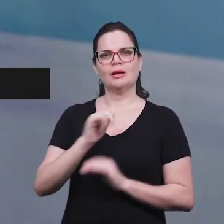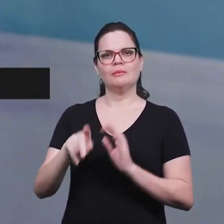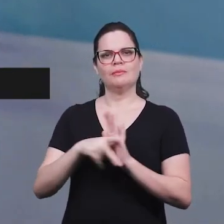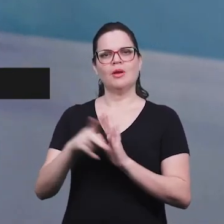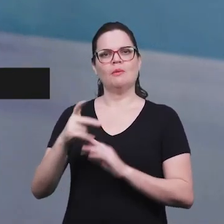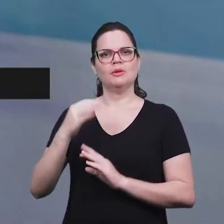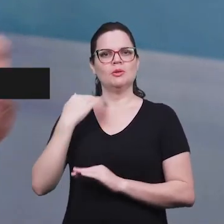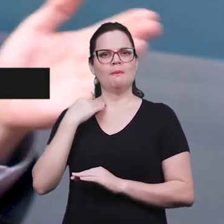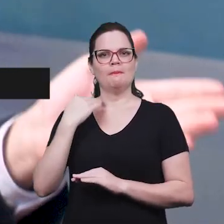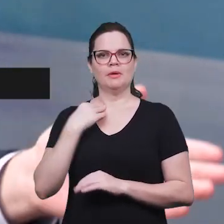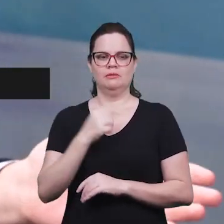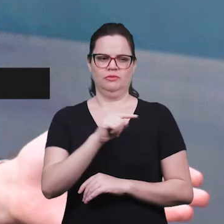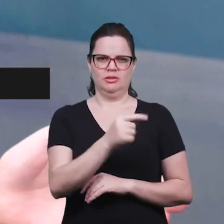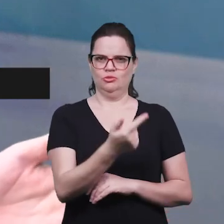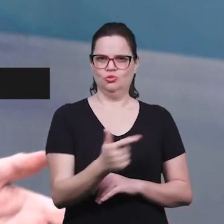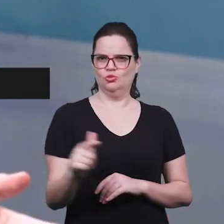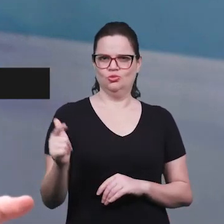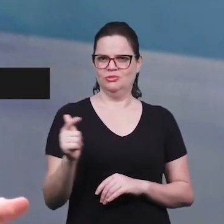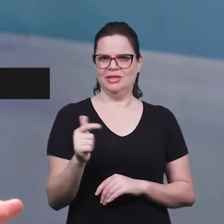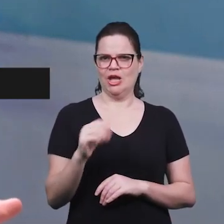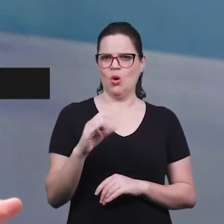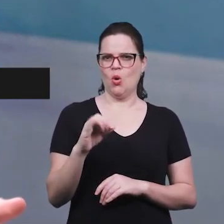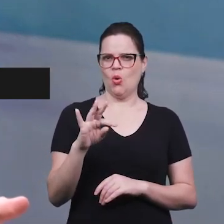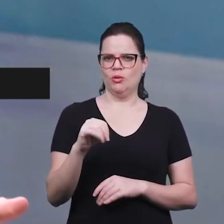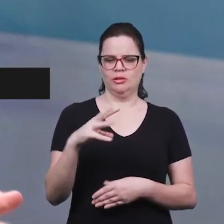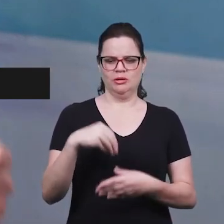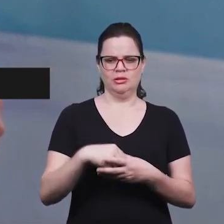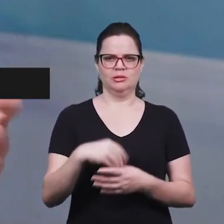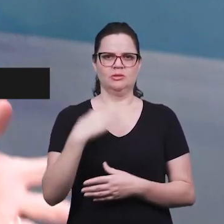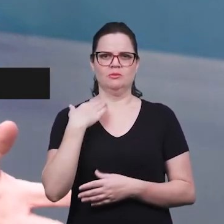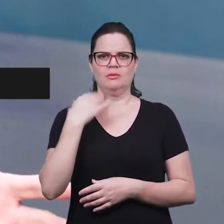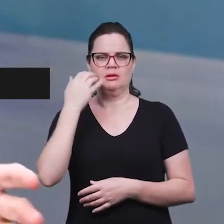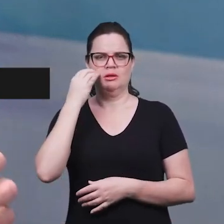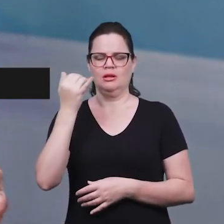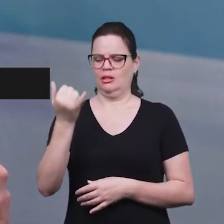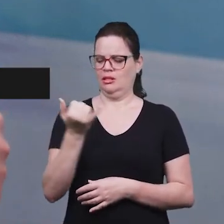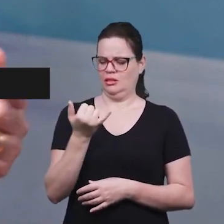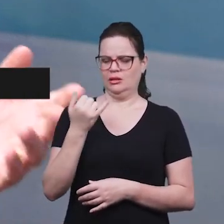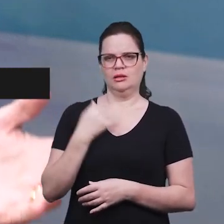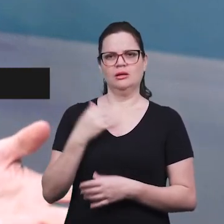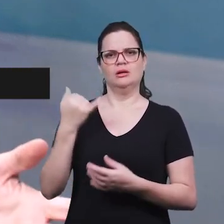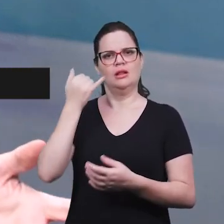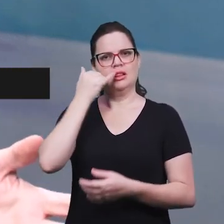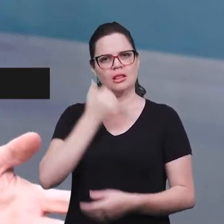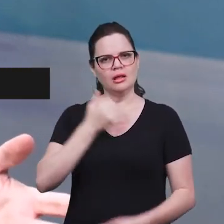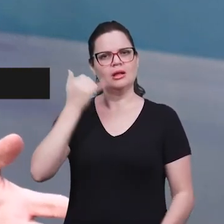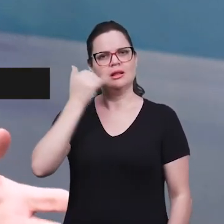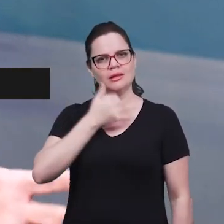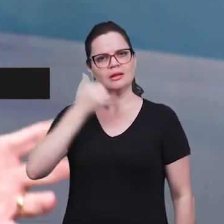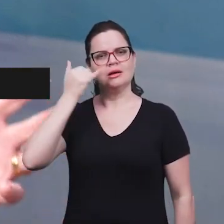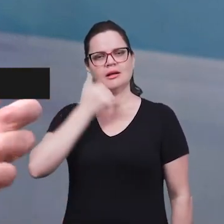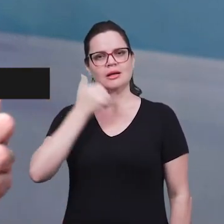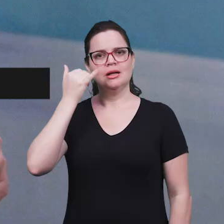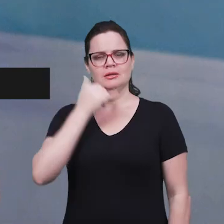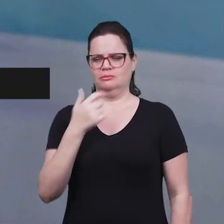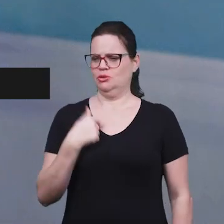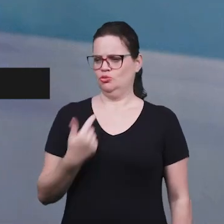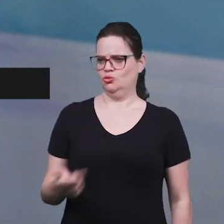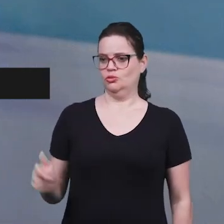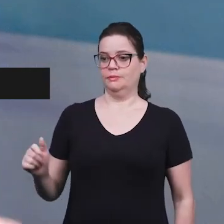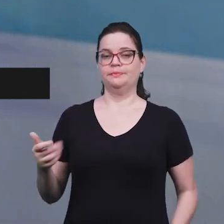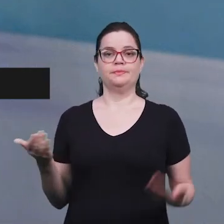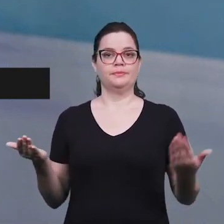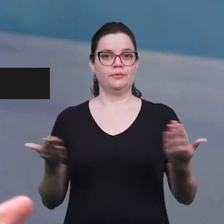banco, às vezes nem tem a conta naquele determinado banco e o telefone toca insistentemente. Então, hoje há